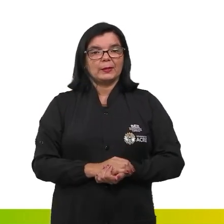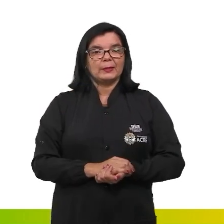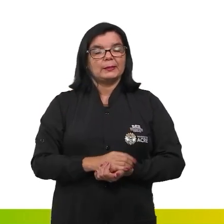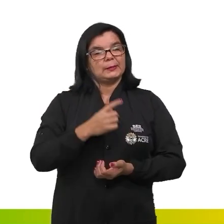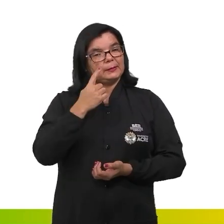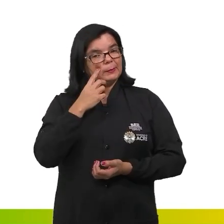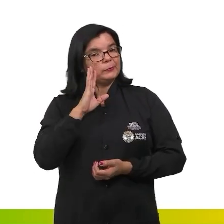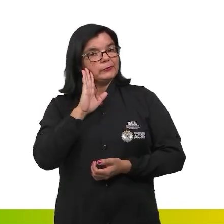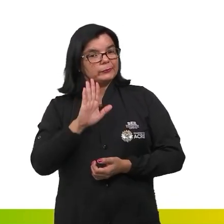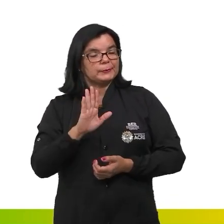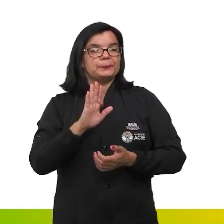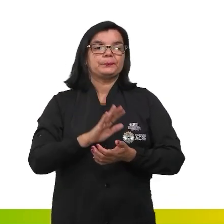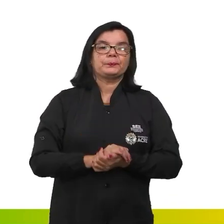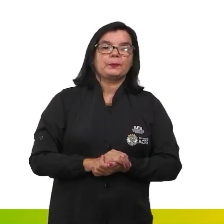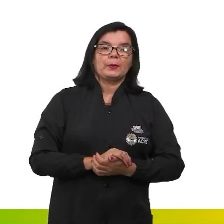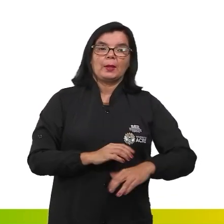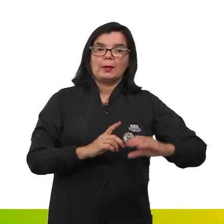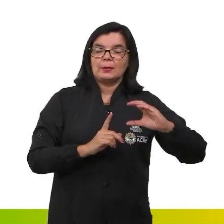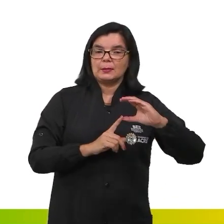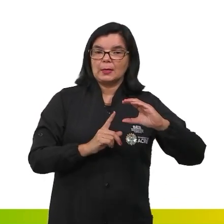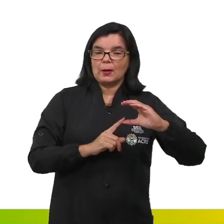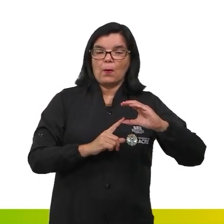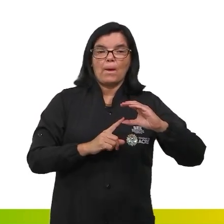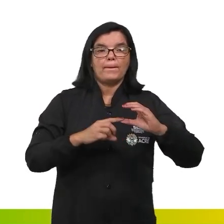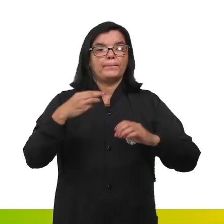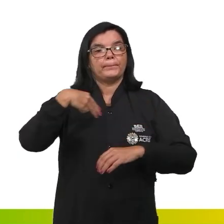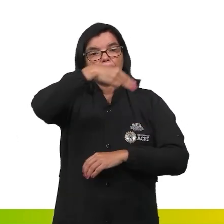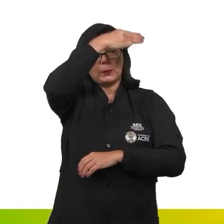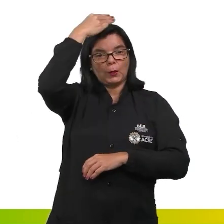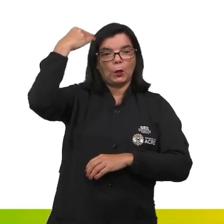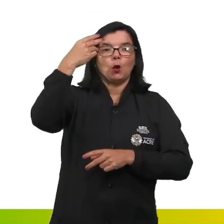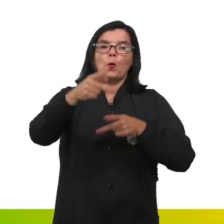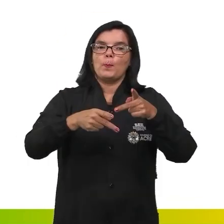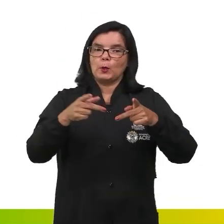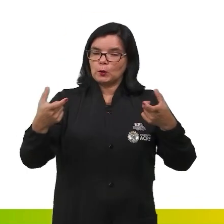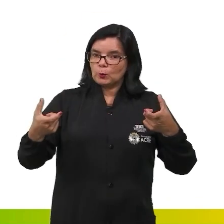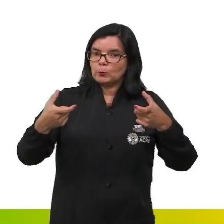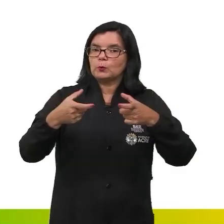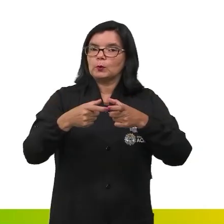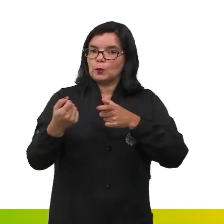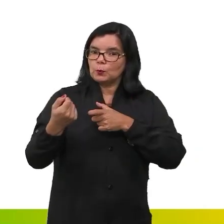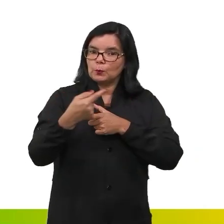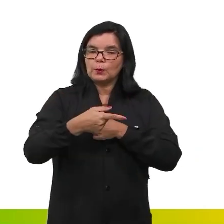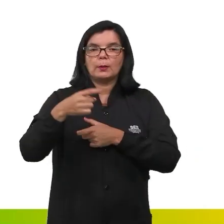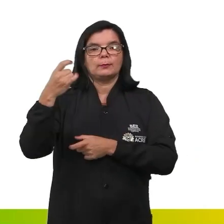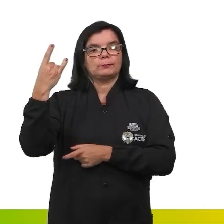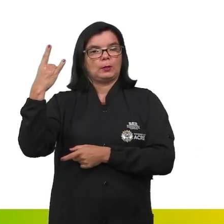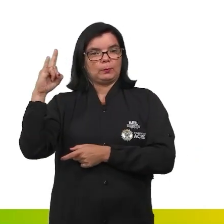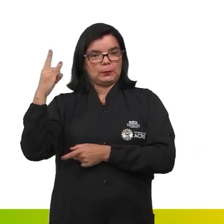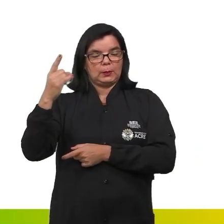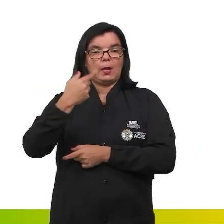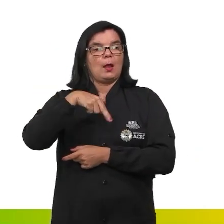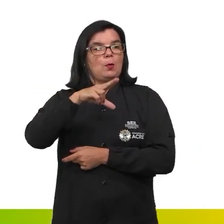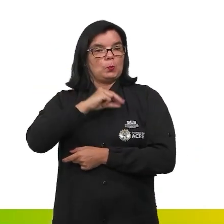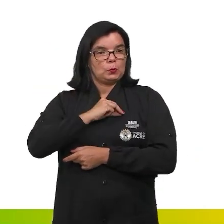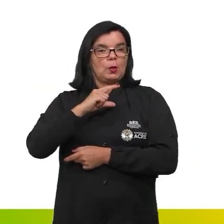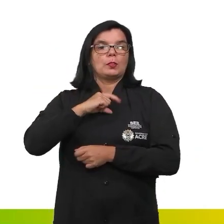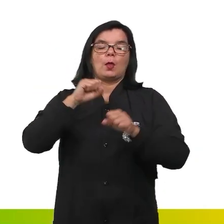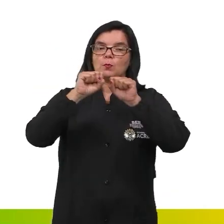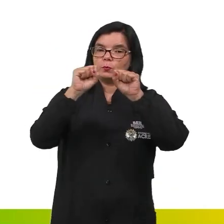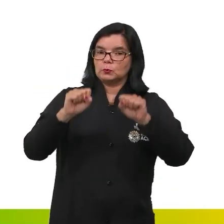essa alternativa, tá? C. O México tem uma população menor que a da Bolívia. A Espanha possui um